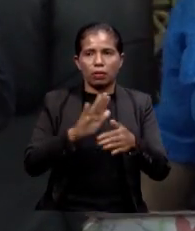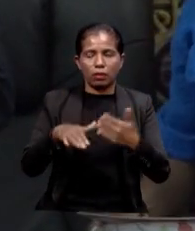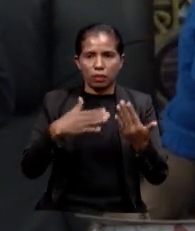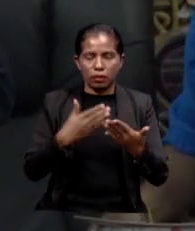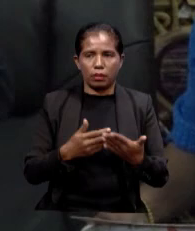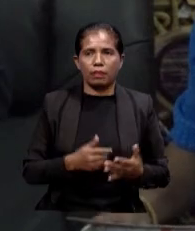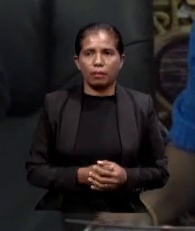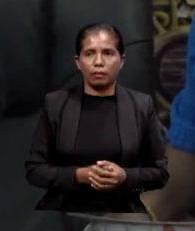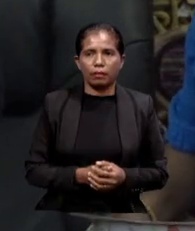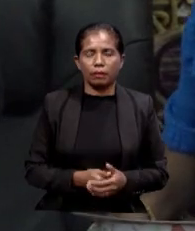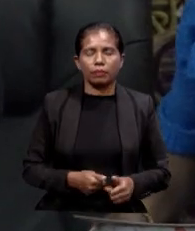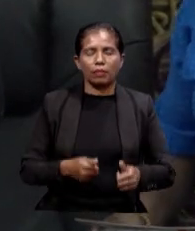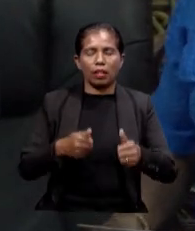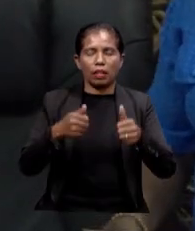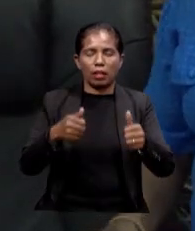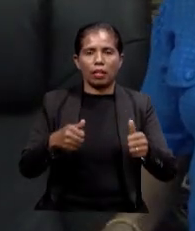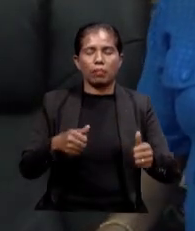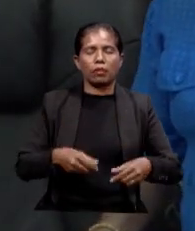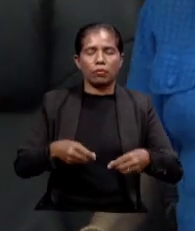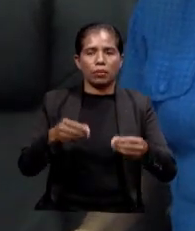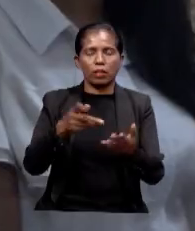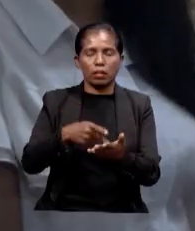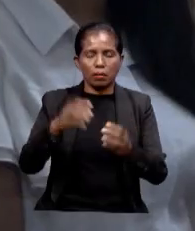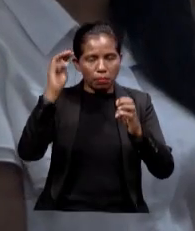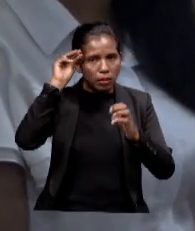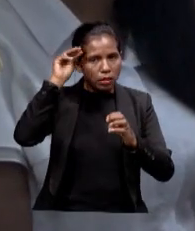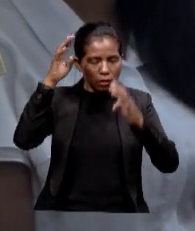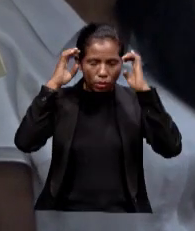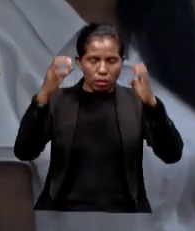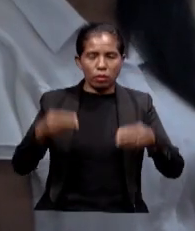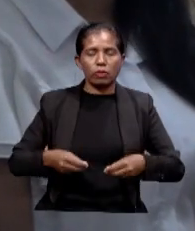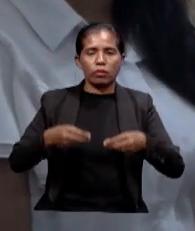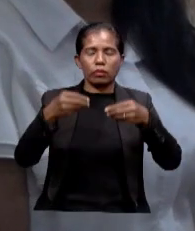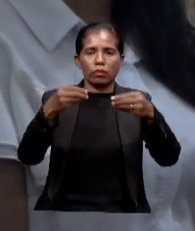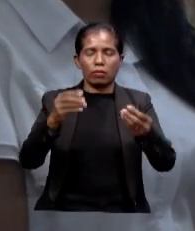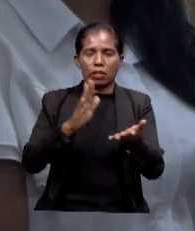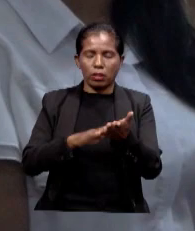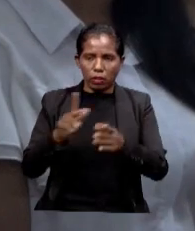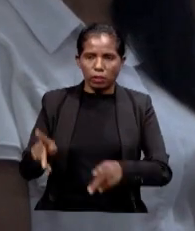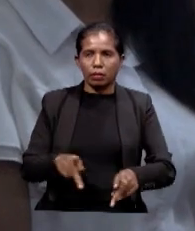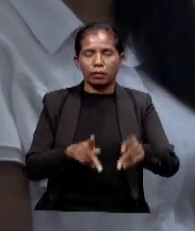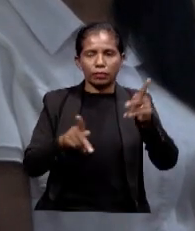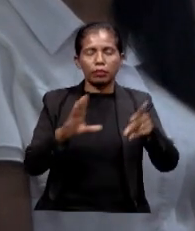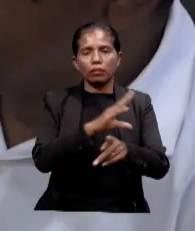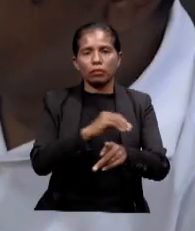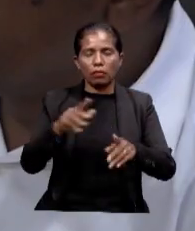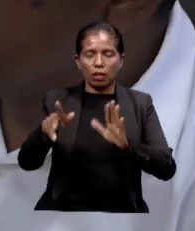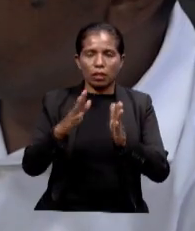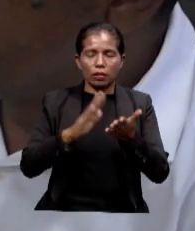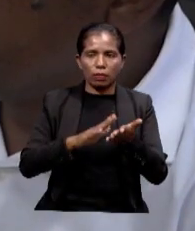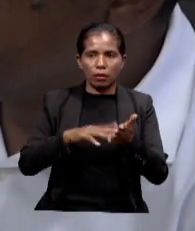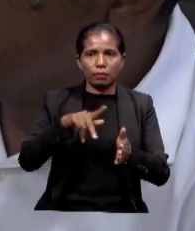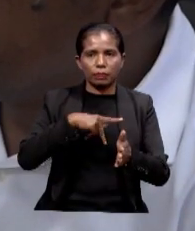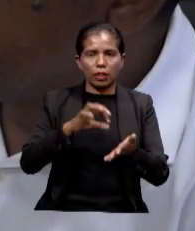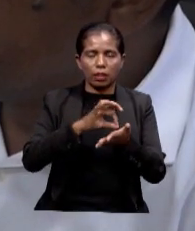Armindo Maia, com a Bolsa Mérito, no Ministério da Educação, Juventude e Desporto, oferece a escola pública no privado Sira, no